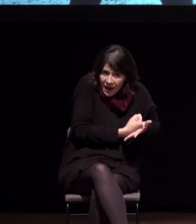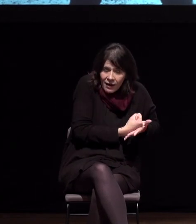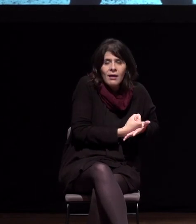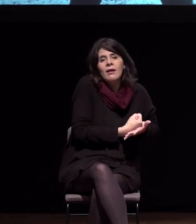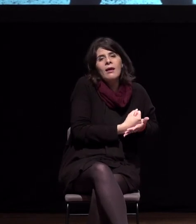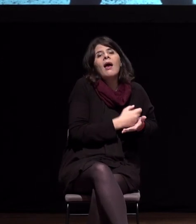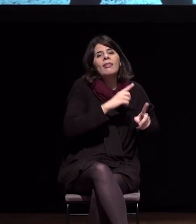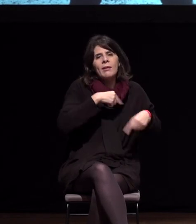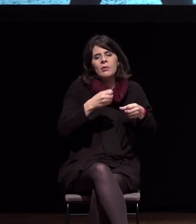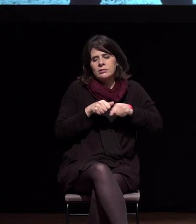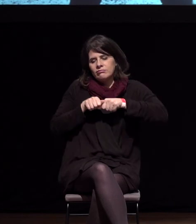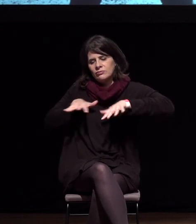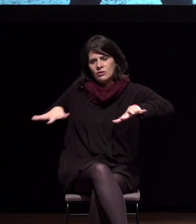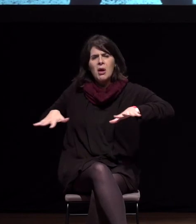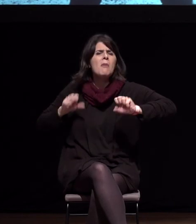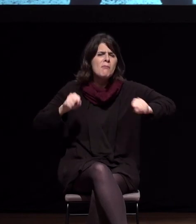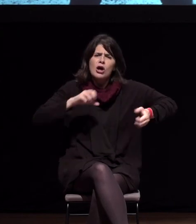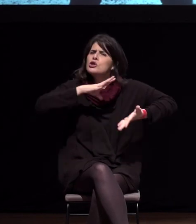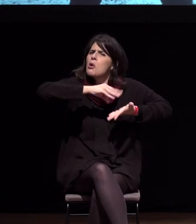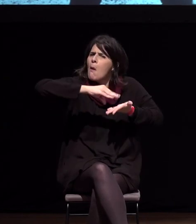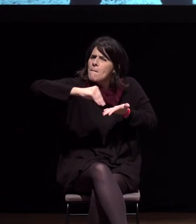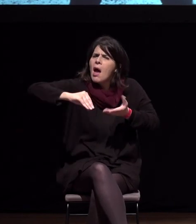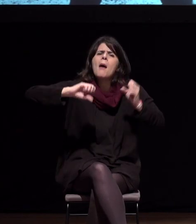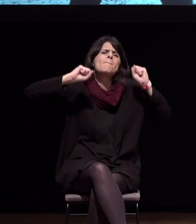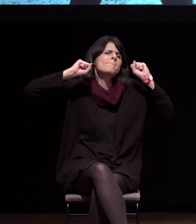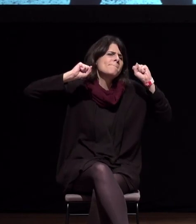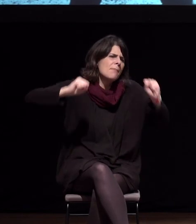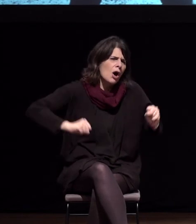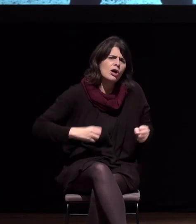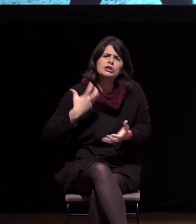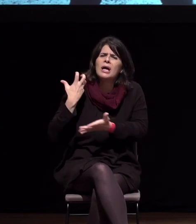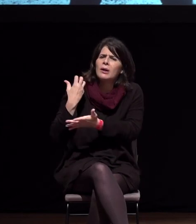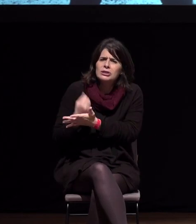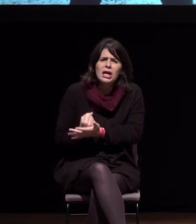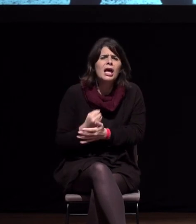vou adorar saber que vocês fizeram cópias e cópias, download, subiram no